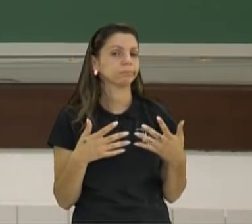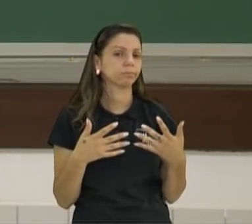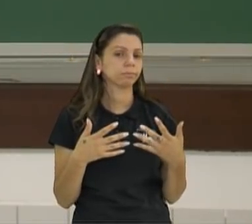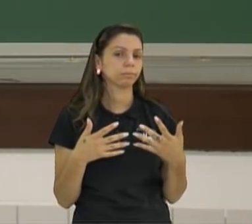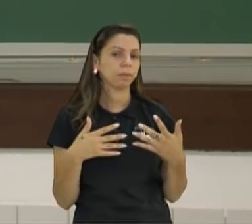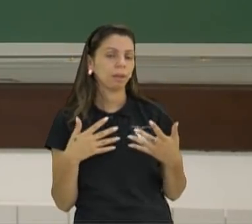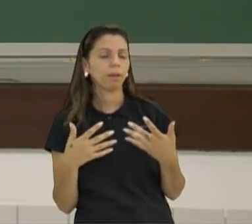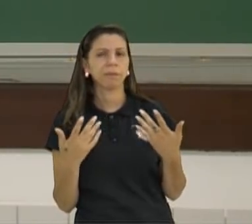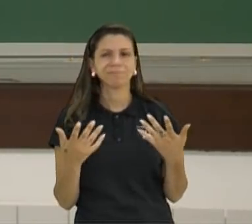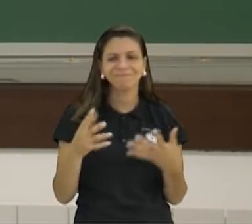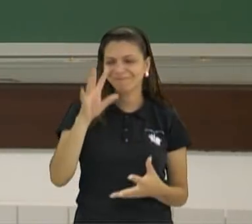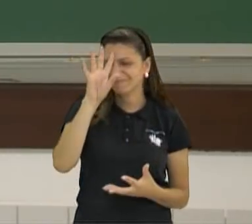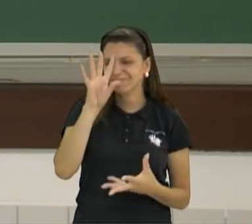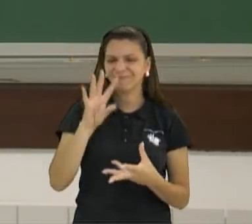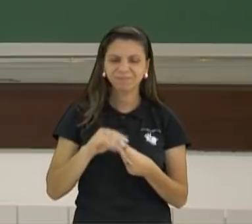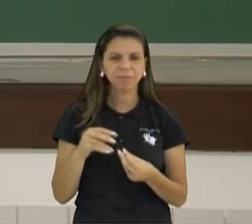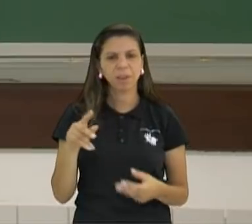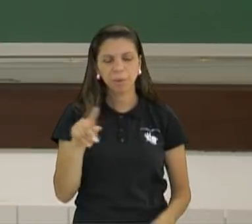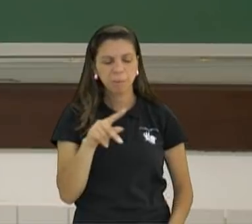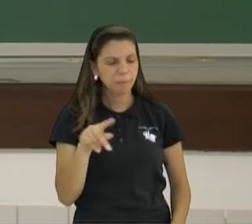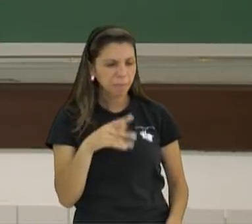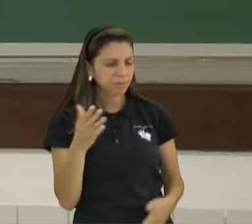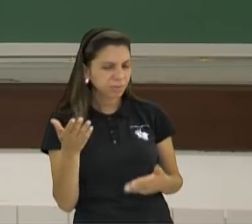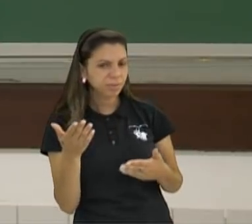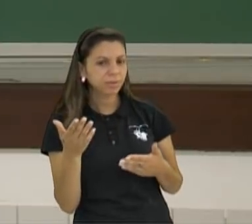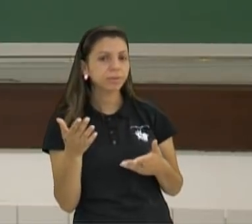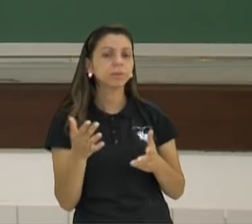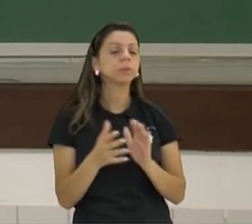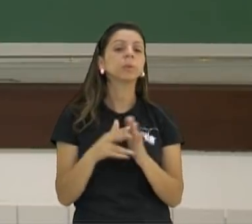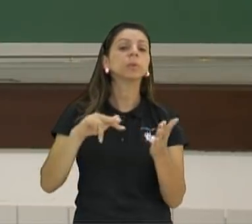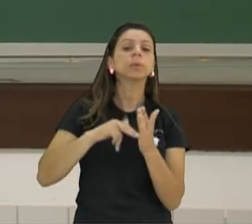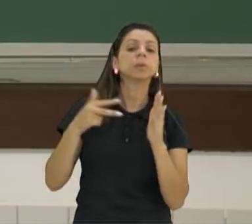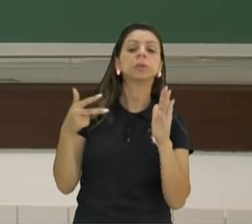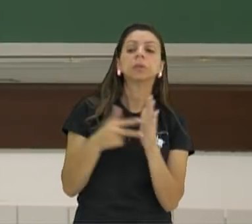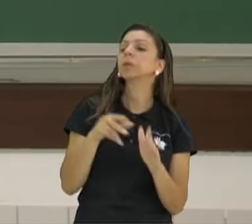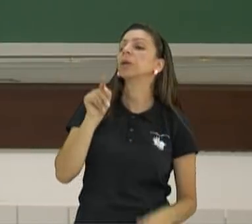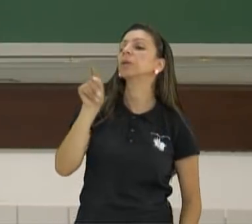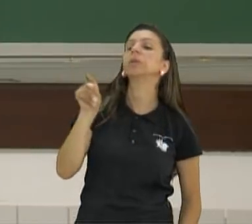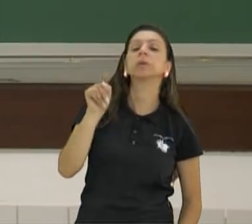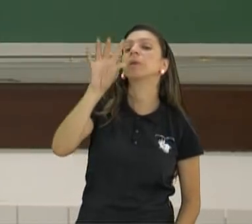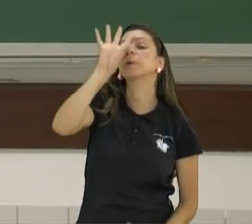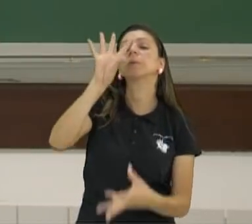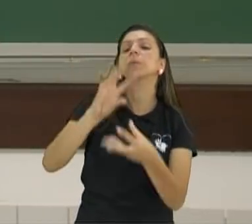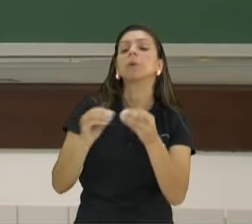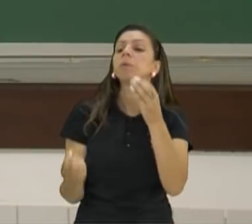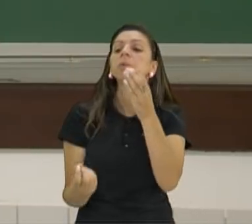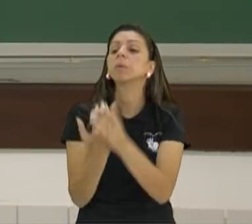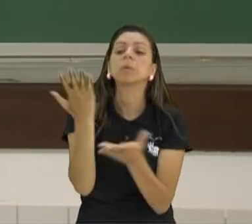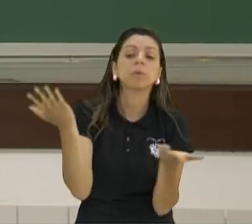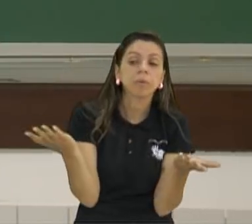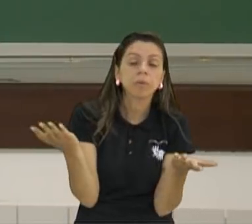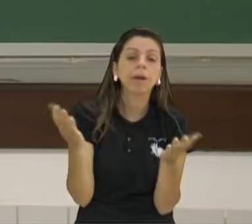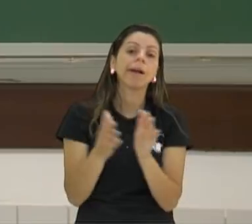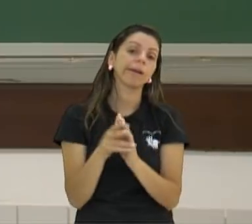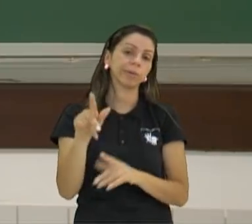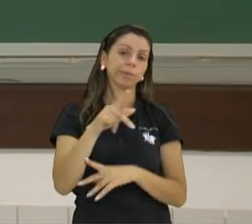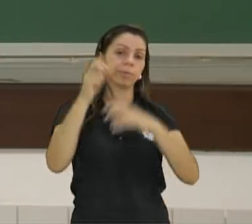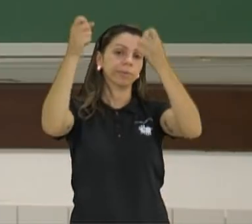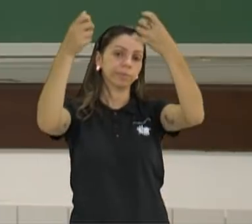alguma coisa você não compreende, você fala assim, professora, professora, o que é aquilo ali que eu não entendi? De onde surgiu isso? E o professor te